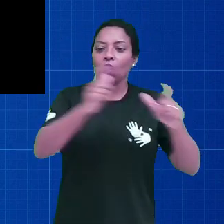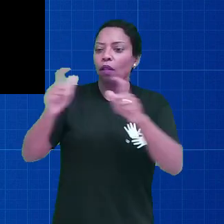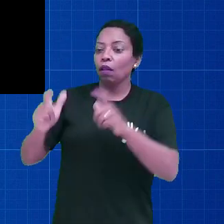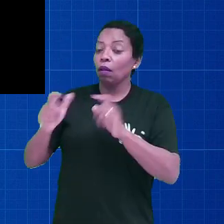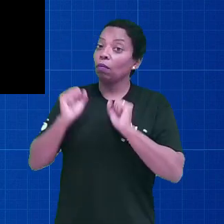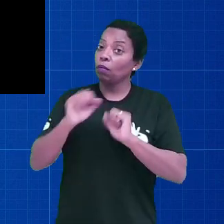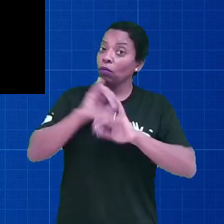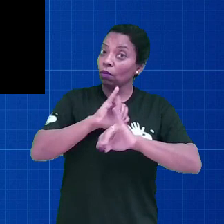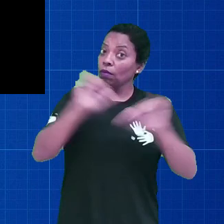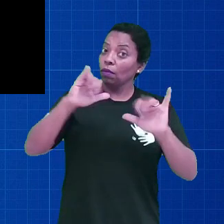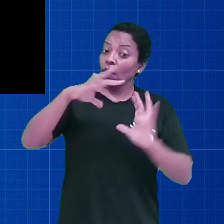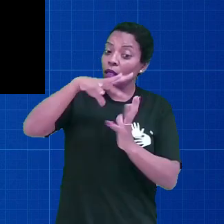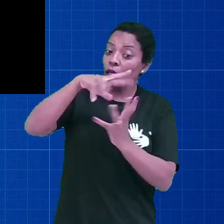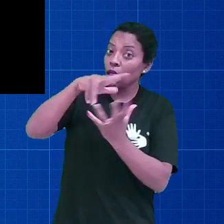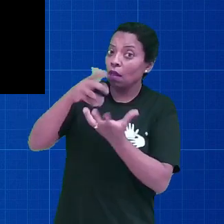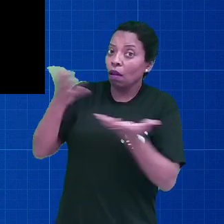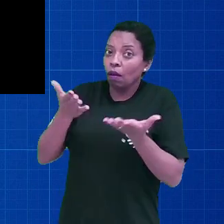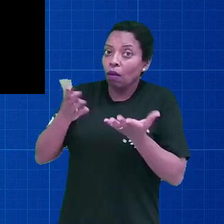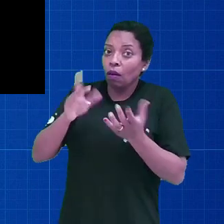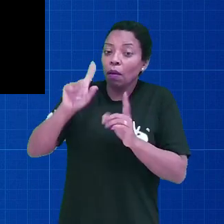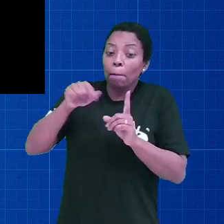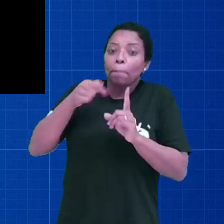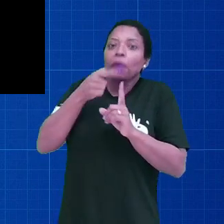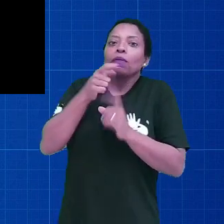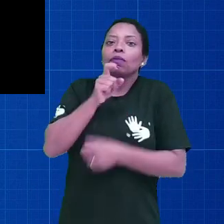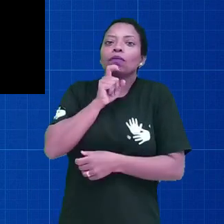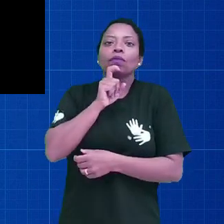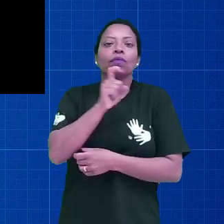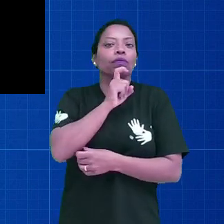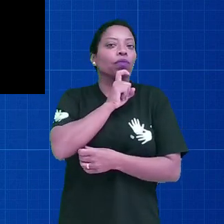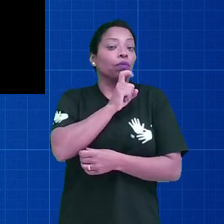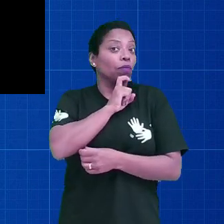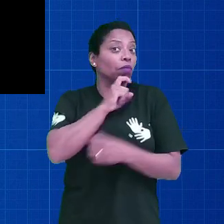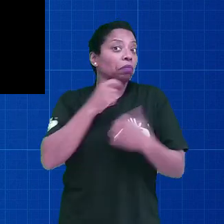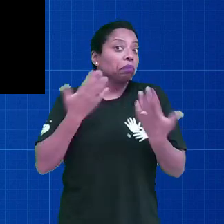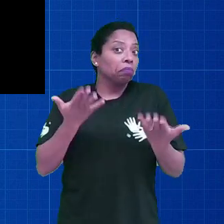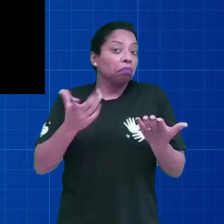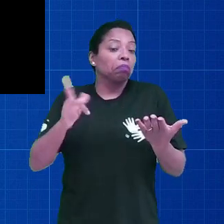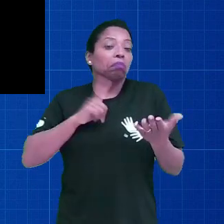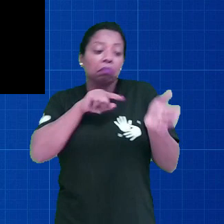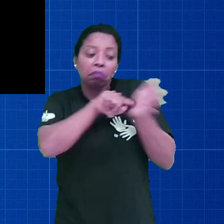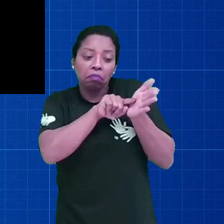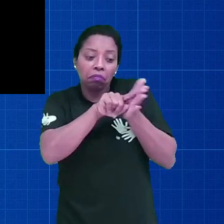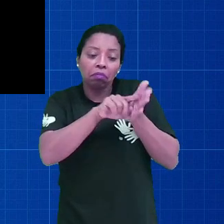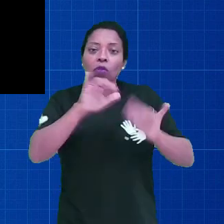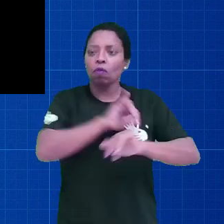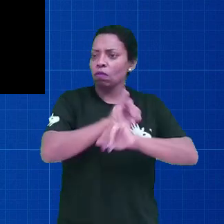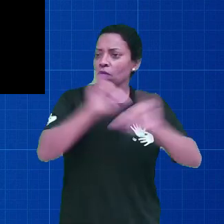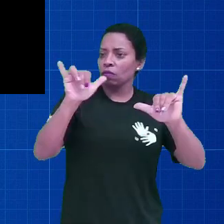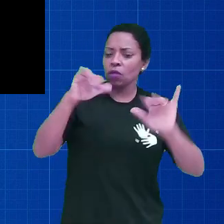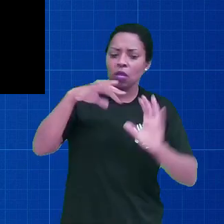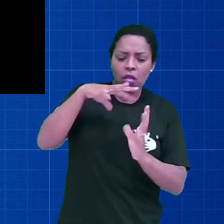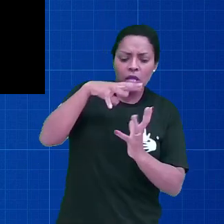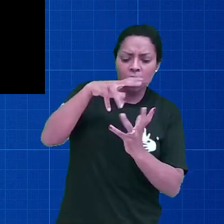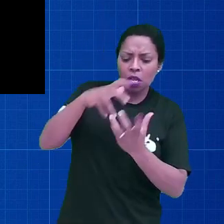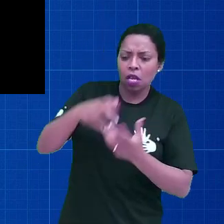esfriando. Tá? Então, notem que alguns pesquisadores dizem o seguinte, que a Terra